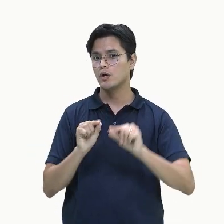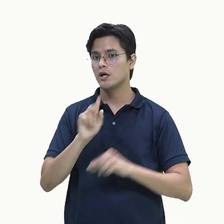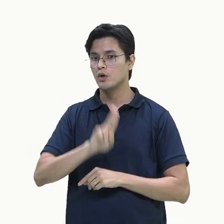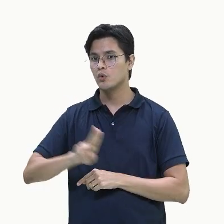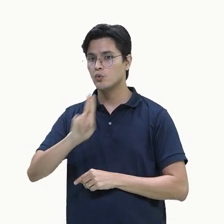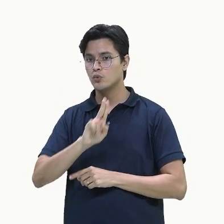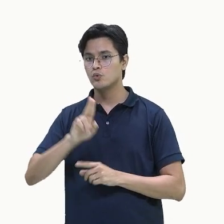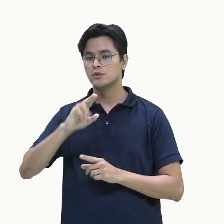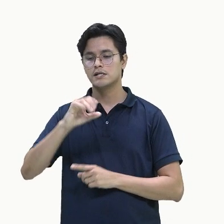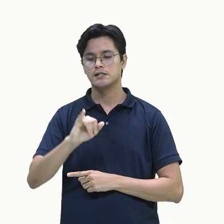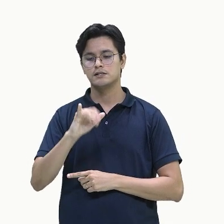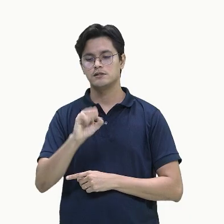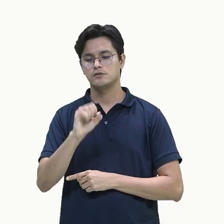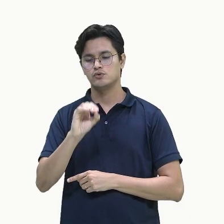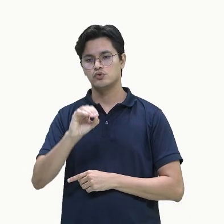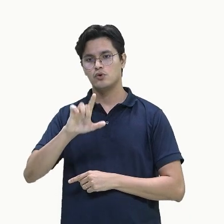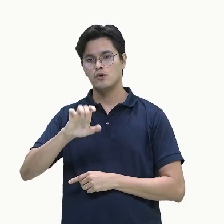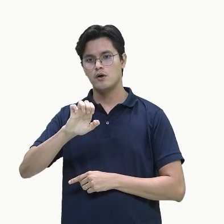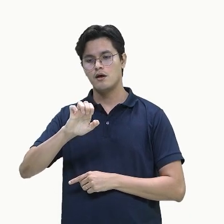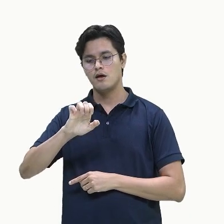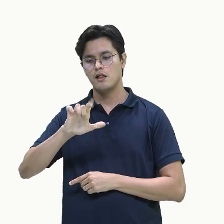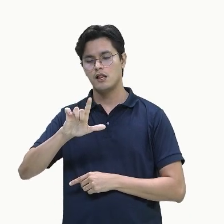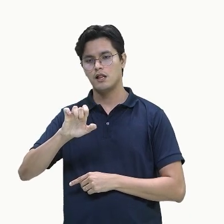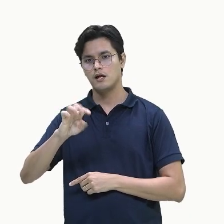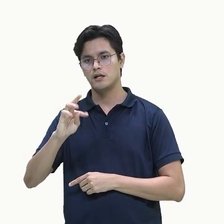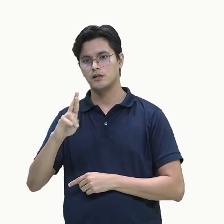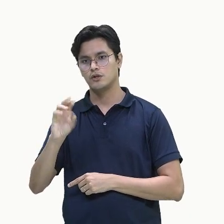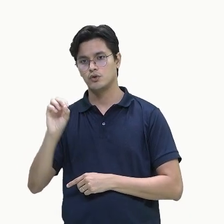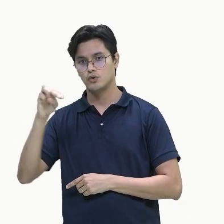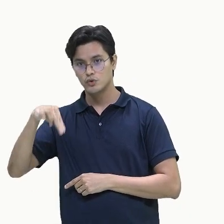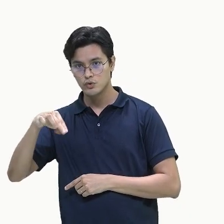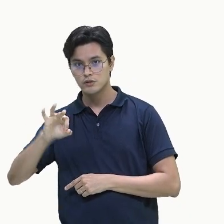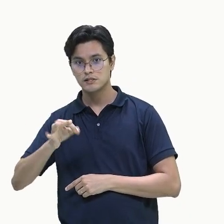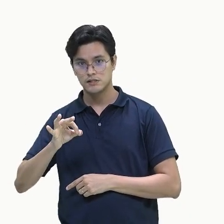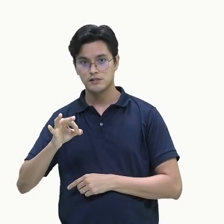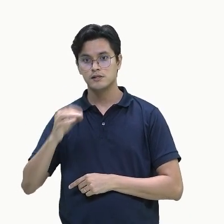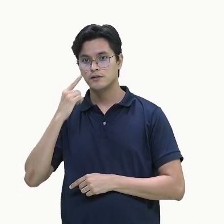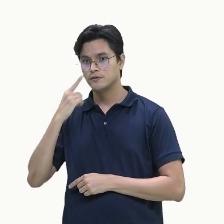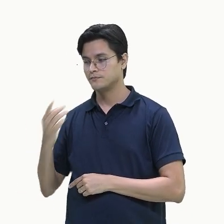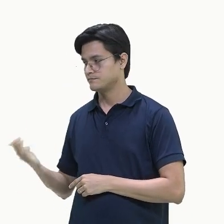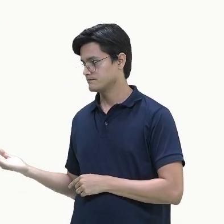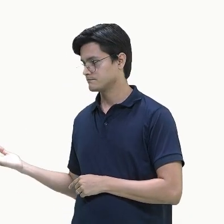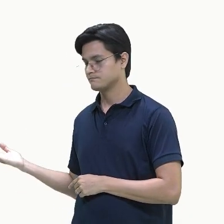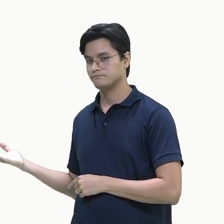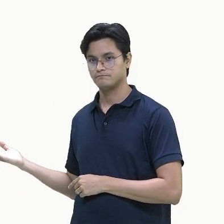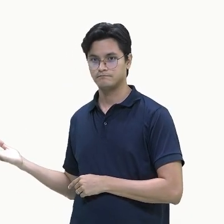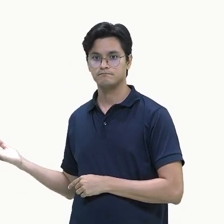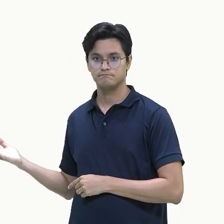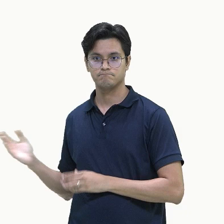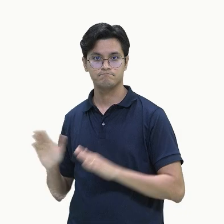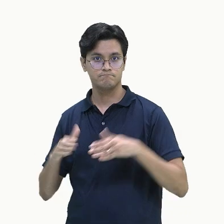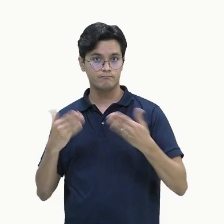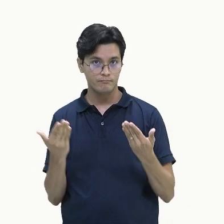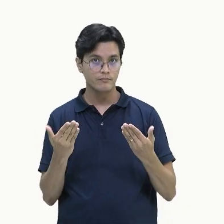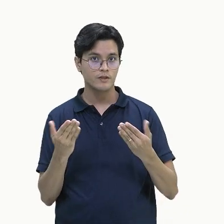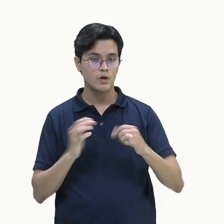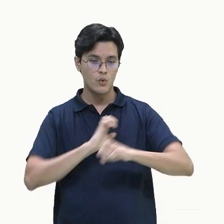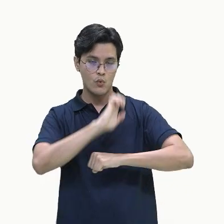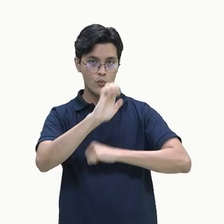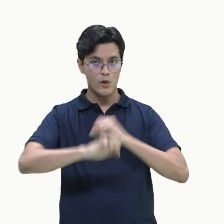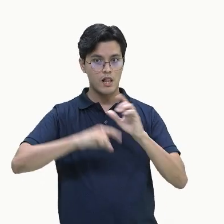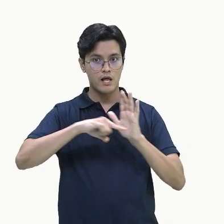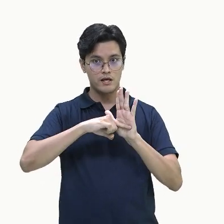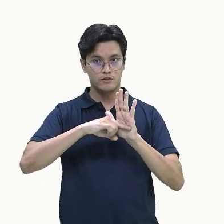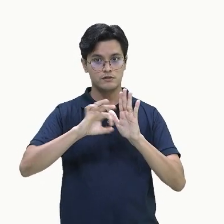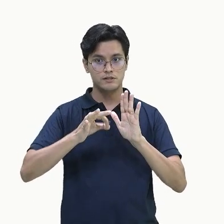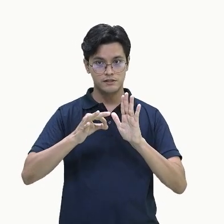deutérium, tá? Então, iso é igual e elétrica vem de elétron. Então, ele tem um negativo e positivo aí na